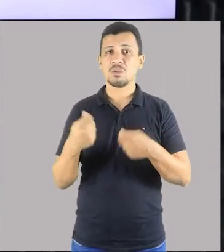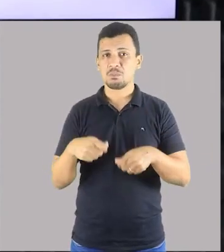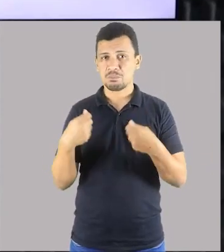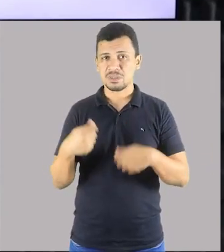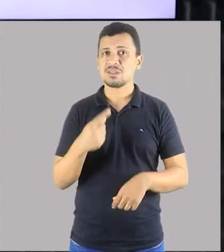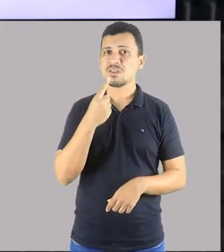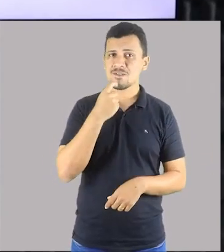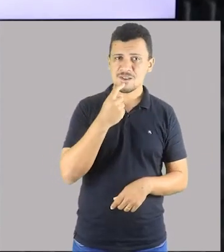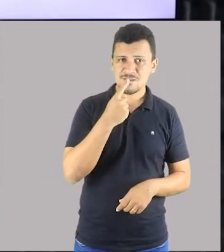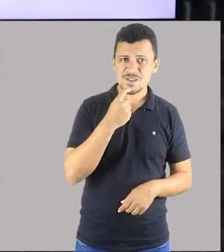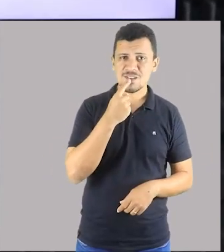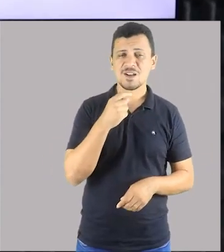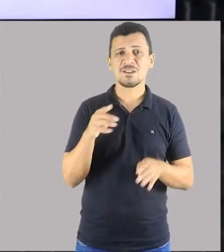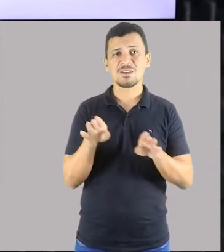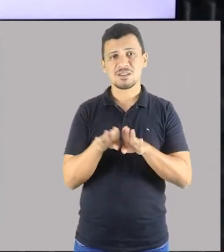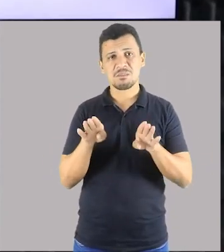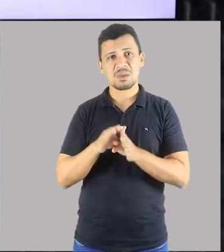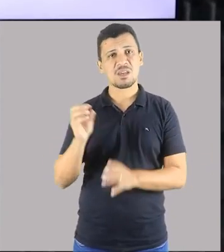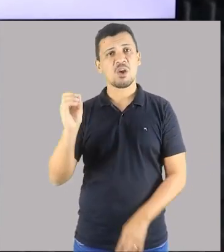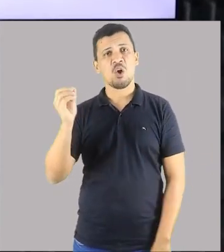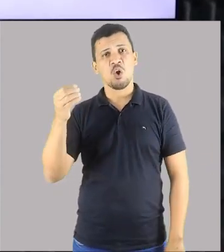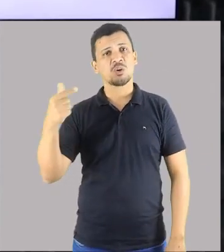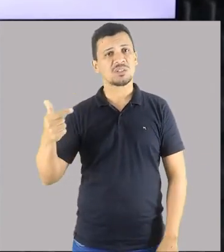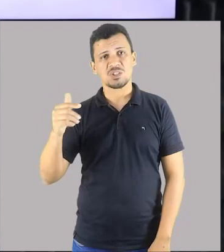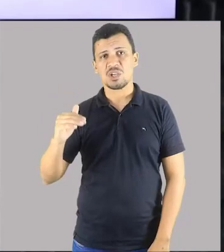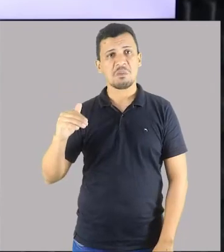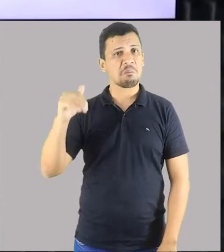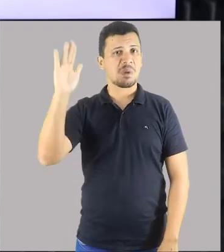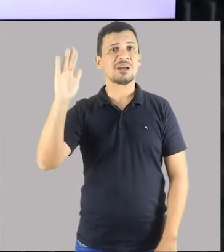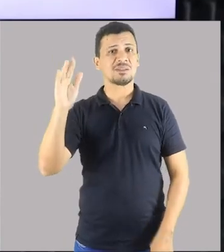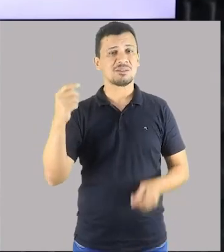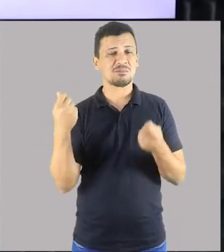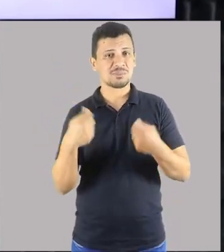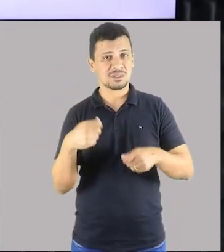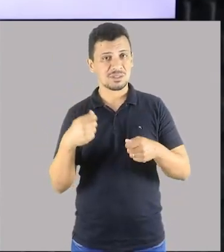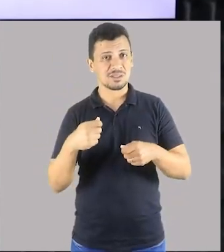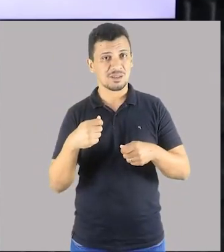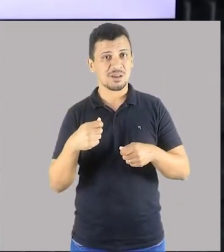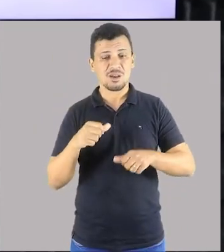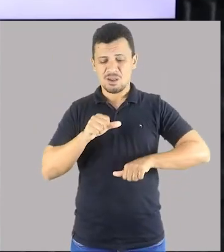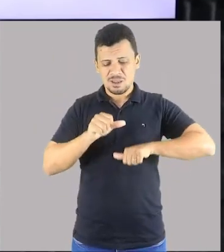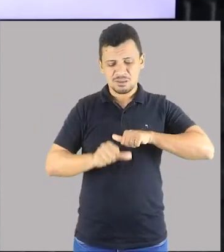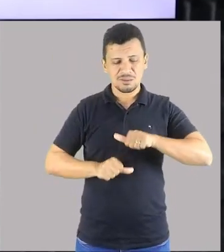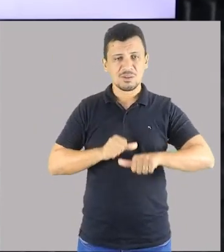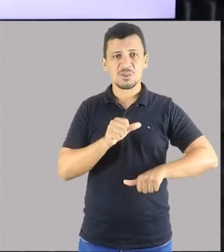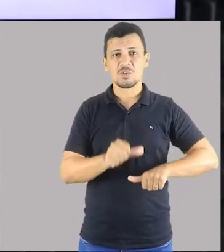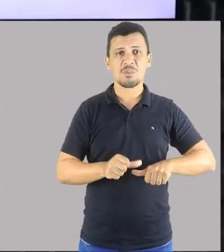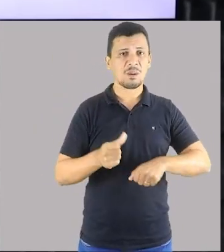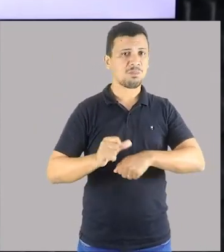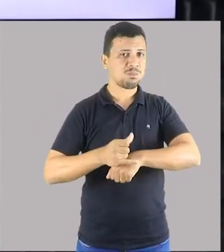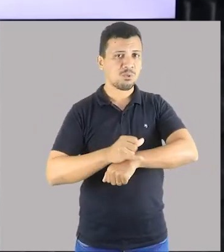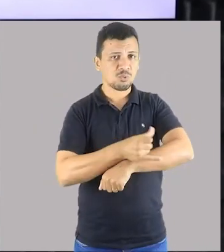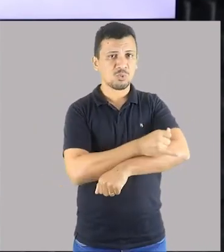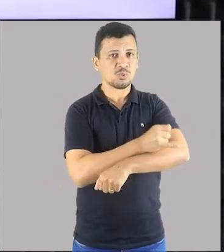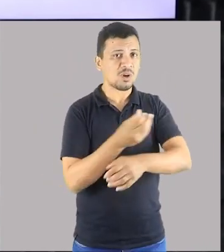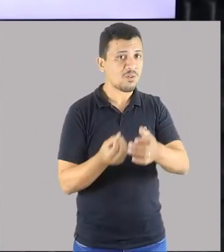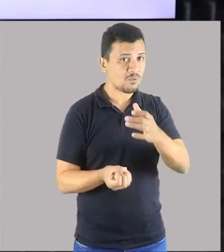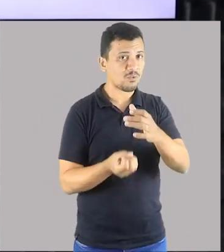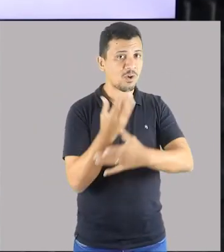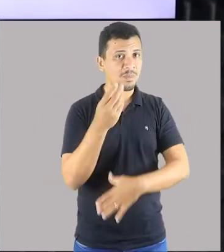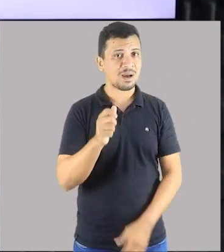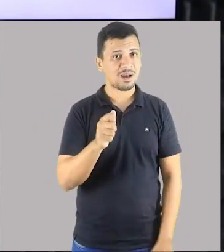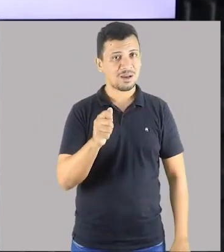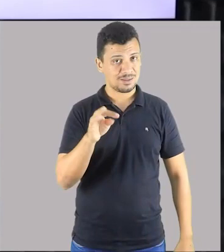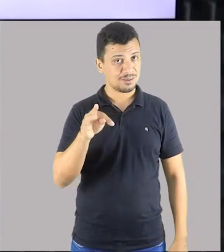oxigênio. Lembra que o oxigênio que vai ser utilizado para ser metabolizado Para metabolizar a gordura e para formar ATP? Pois